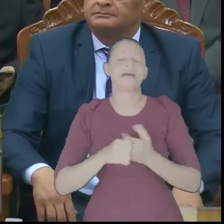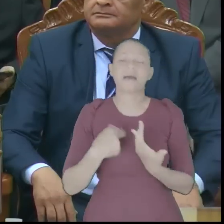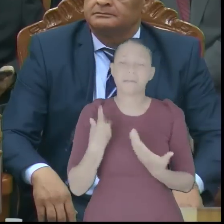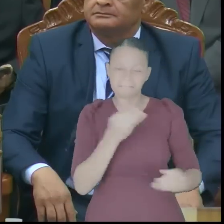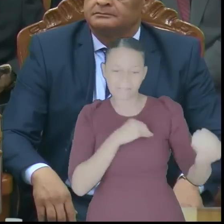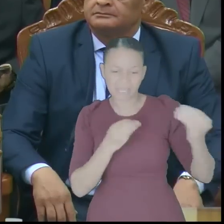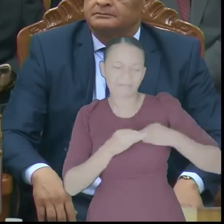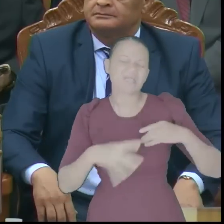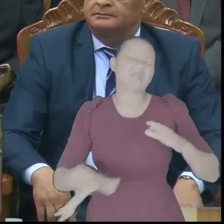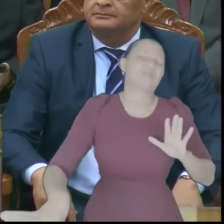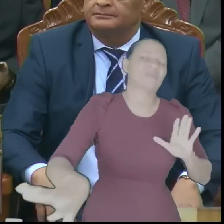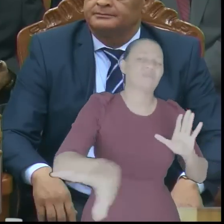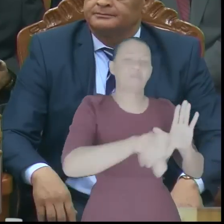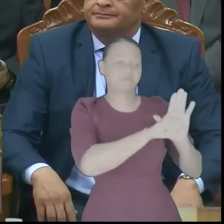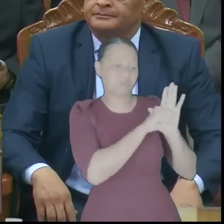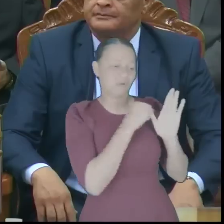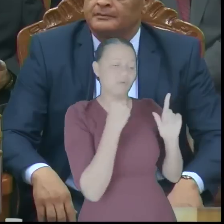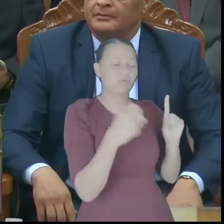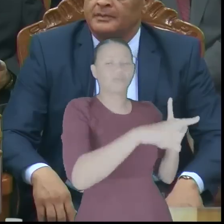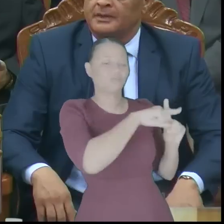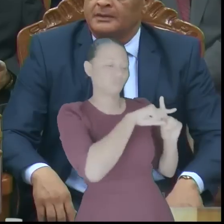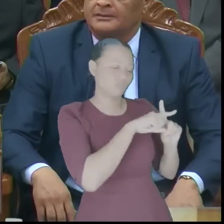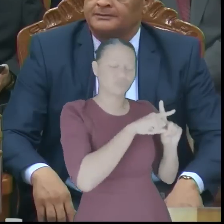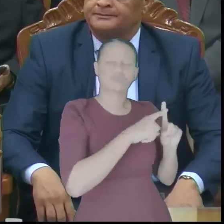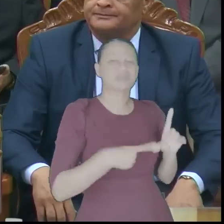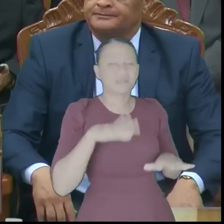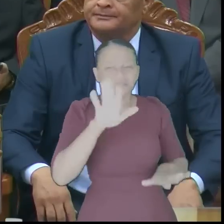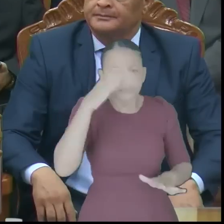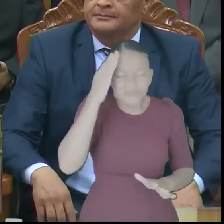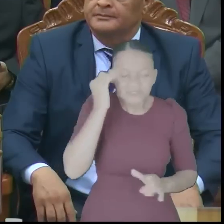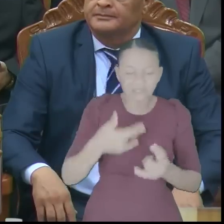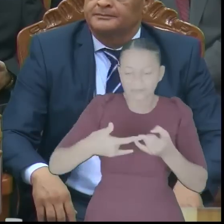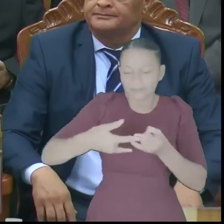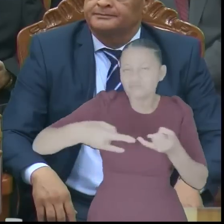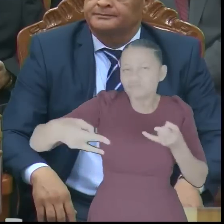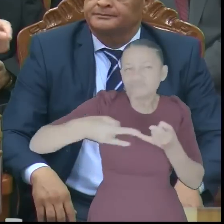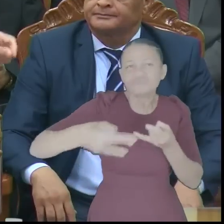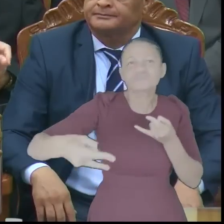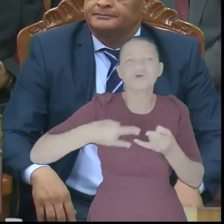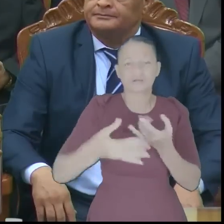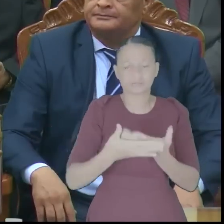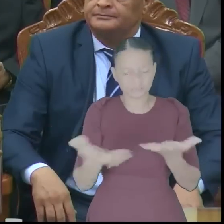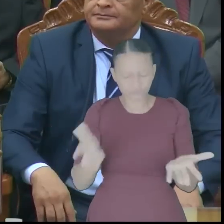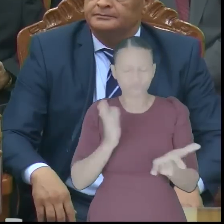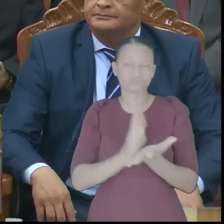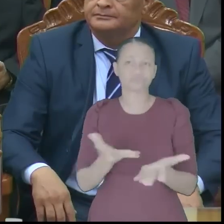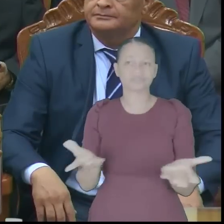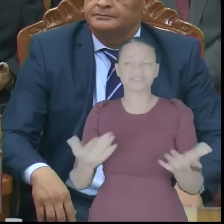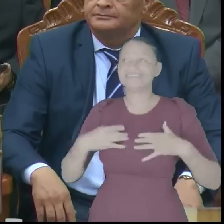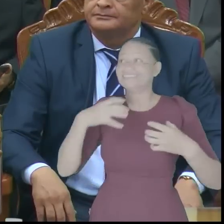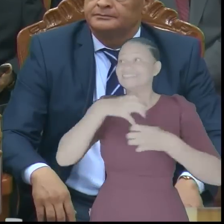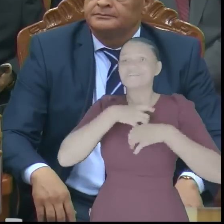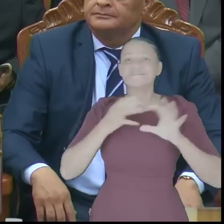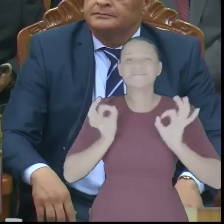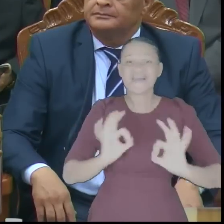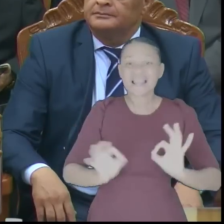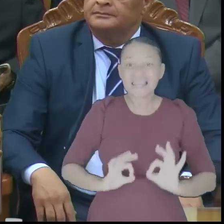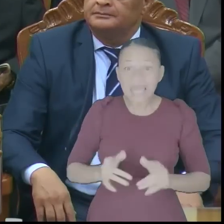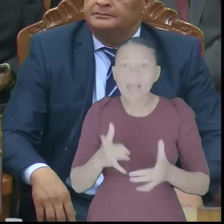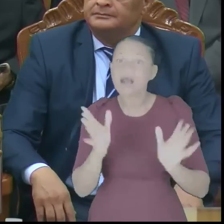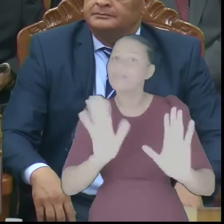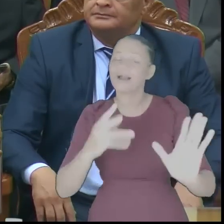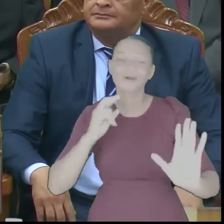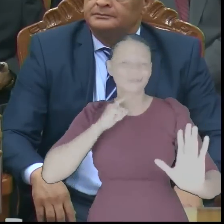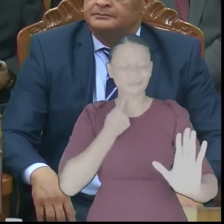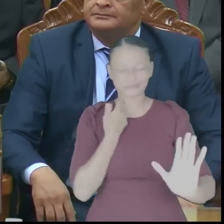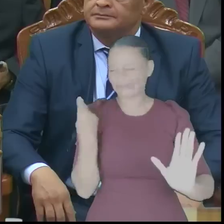até a cruz. Agora, os irmãos sabem que quando você pega uma folha de cheque, um cheque resgatado, você fica tão feliz que ao invés de